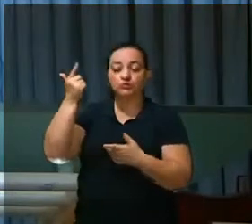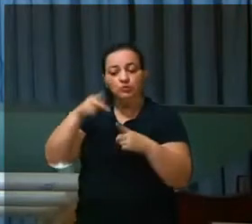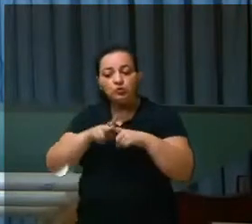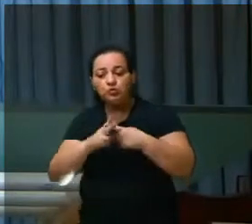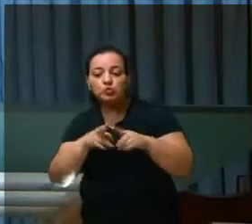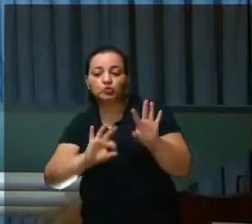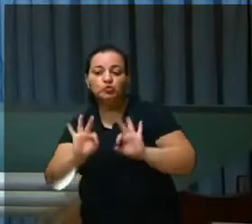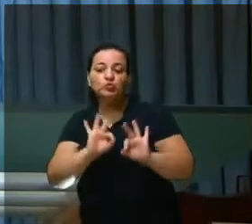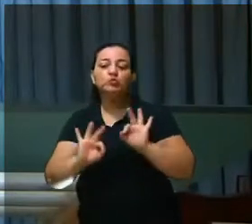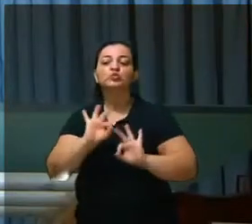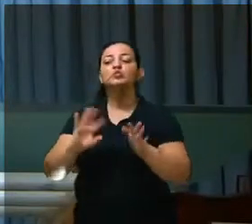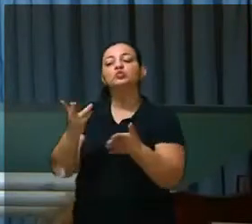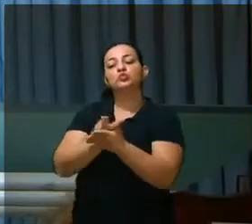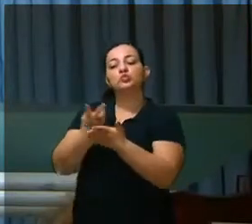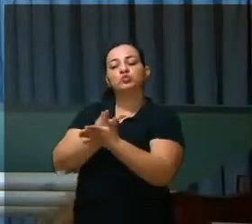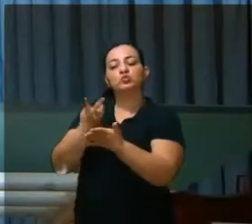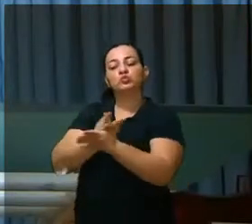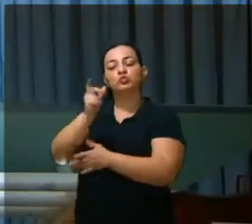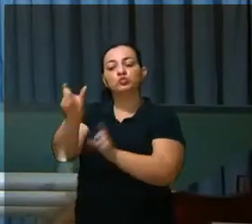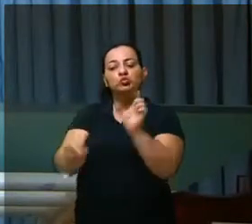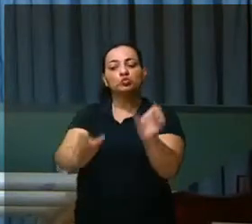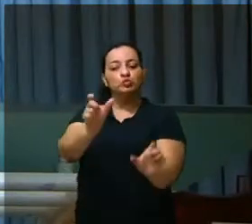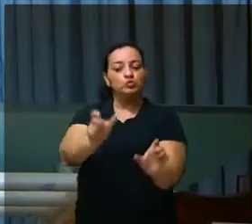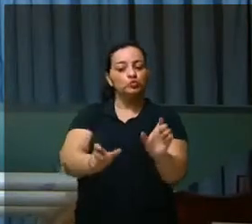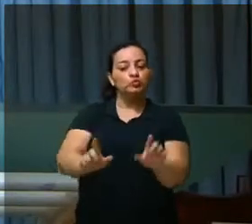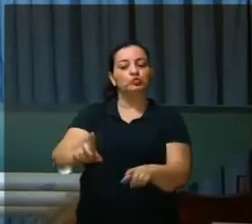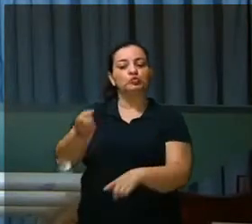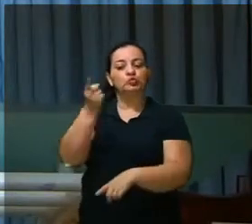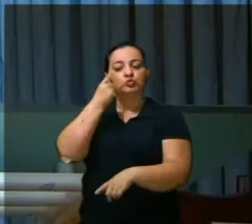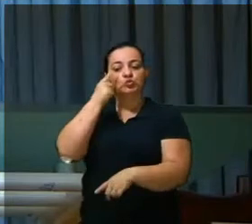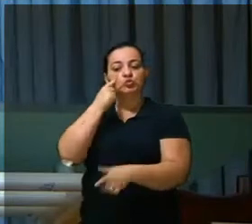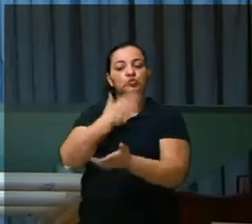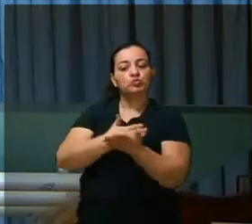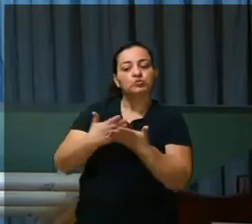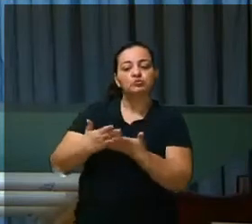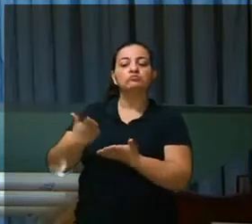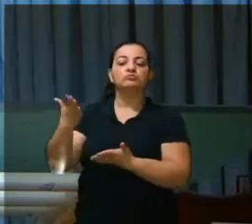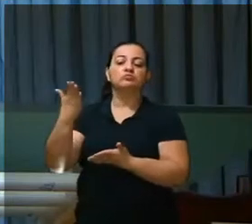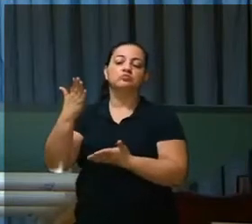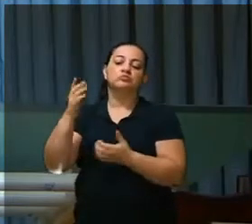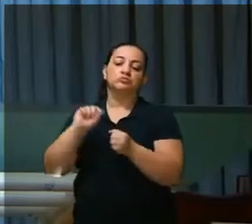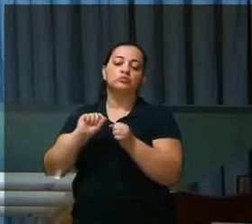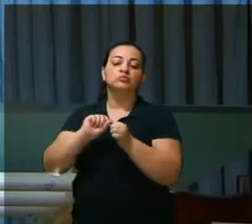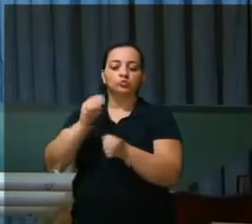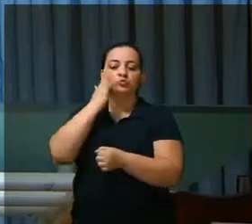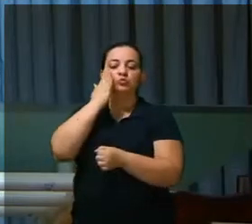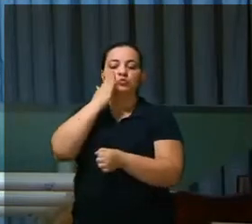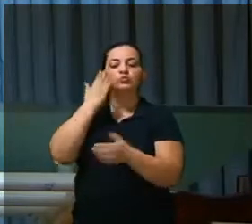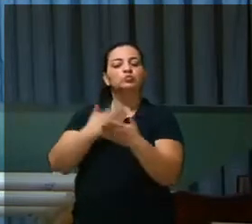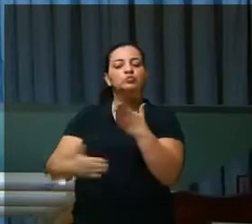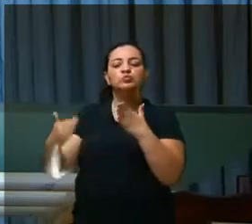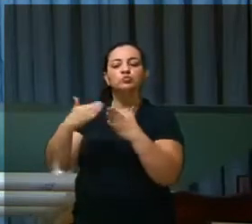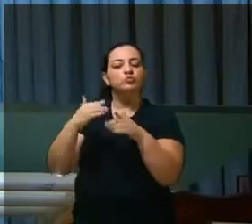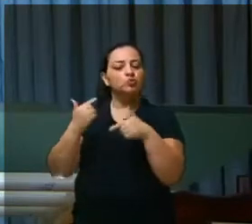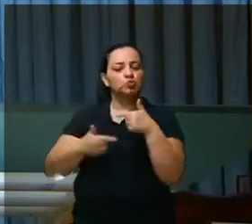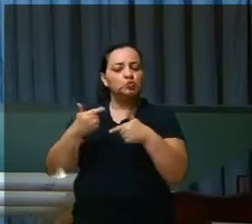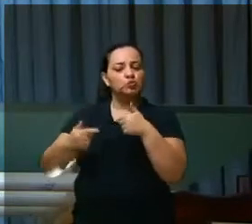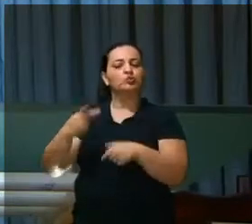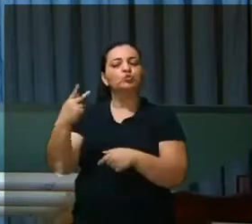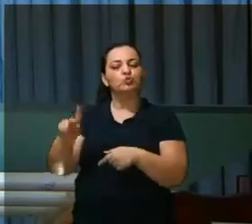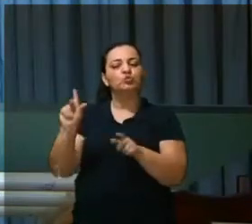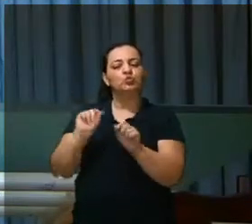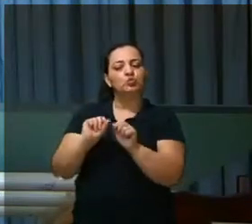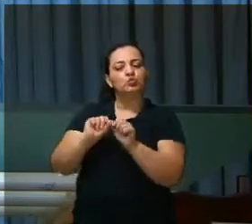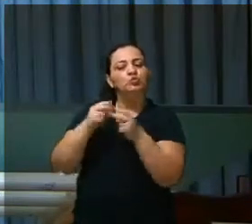corrigir o que está errado você veja que ele começa falando eu sei as tuas obras o teu trabalho